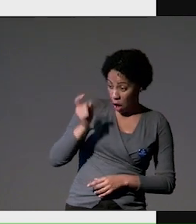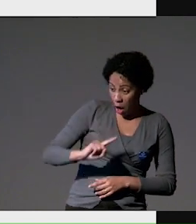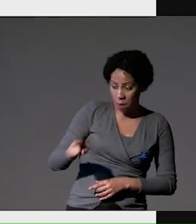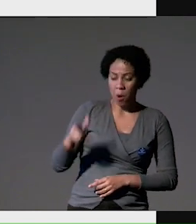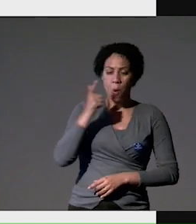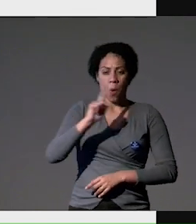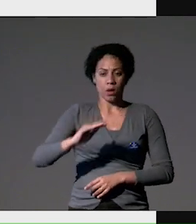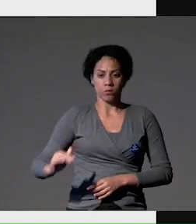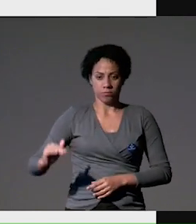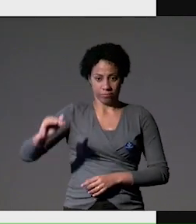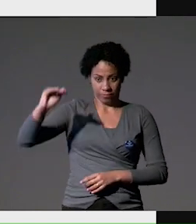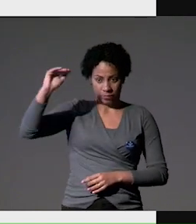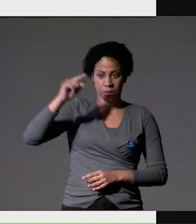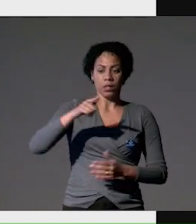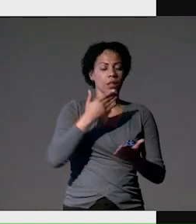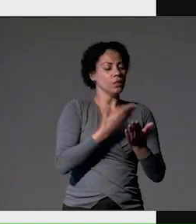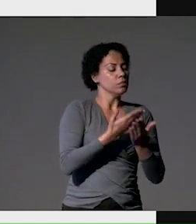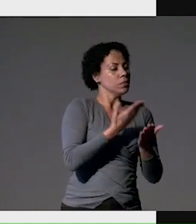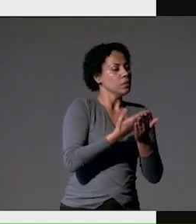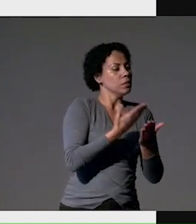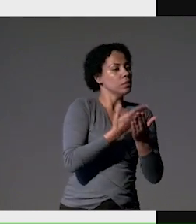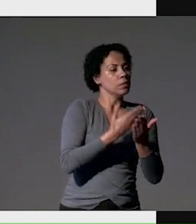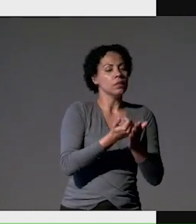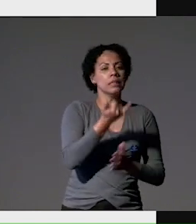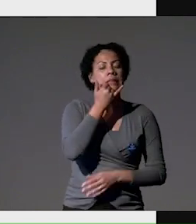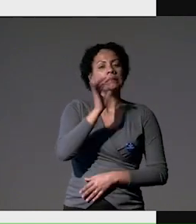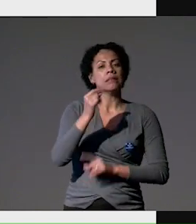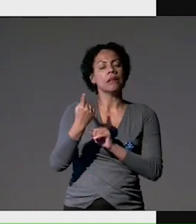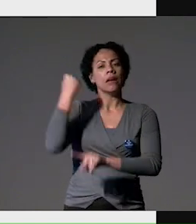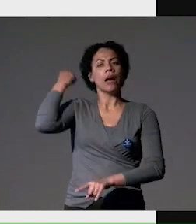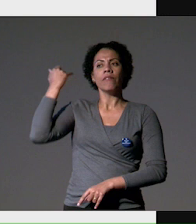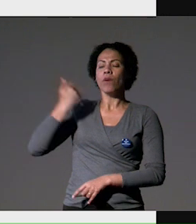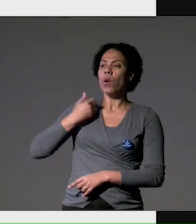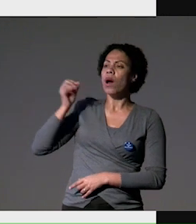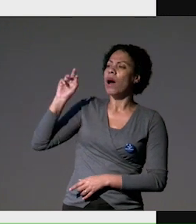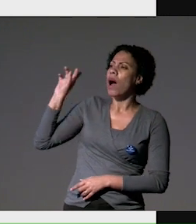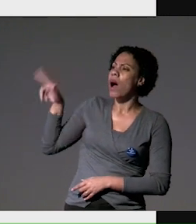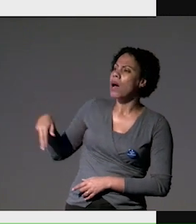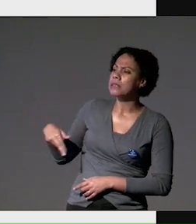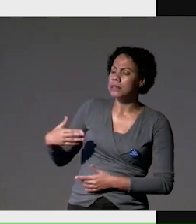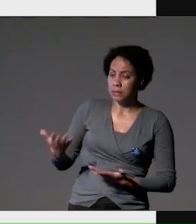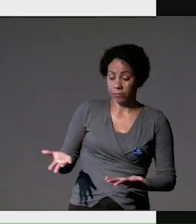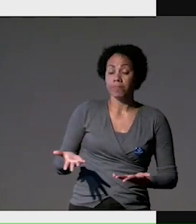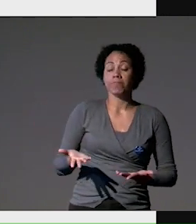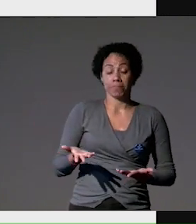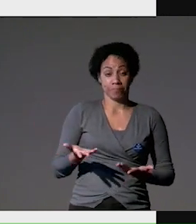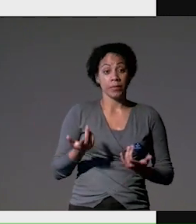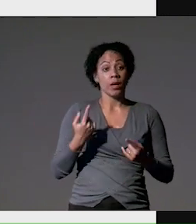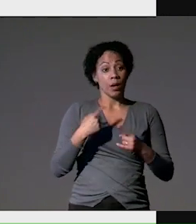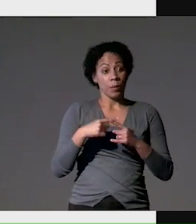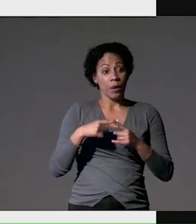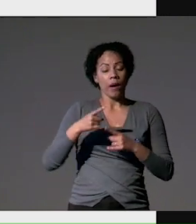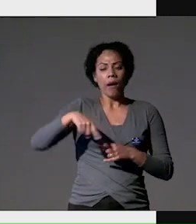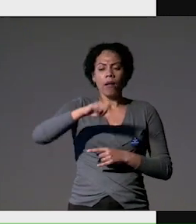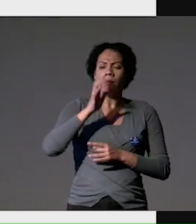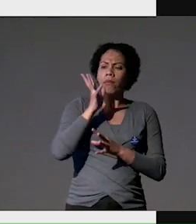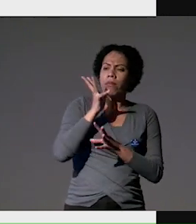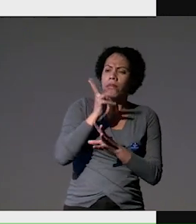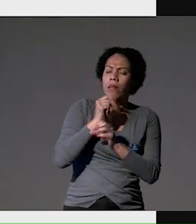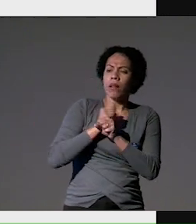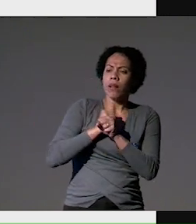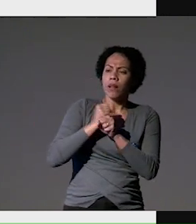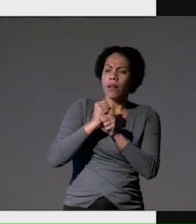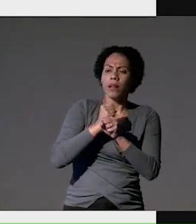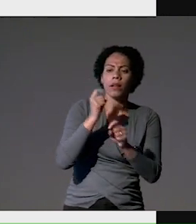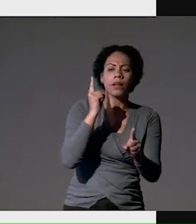você estuda e chega lá na frente e descobre que eles têm razão. leva um monte de tempo para descobrir que